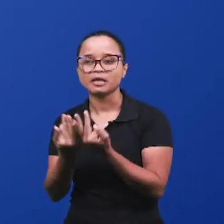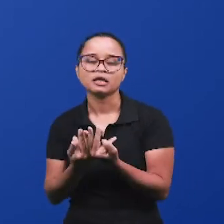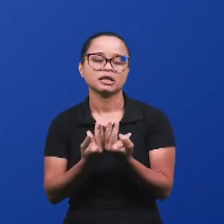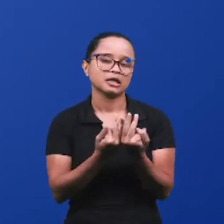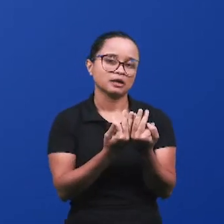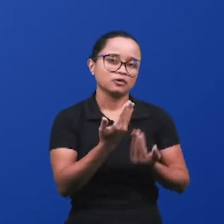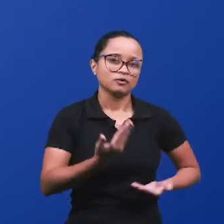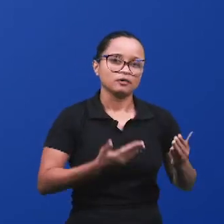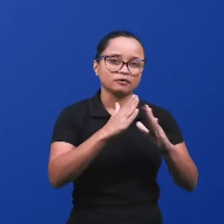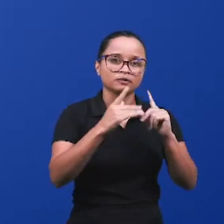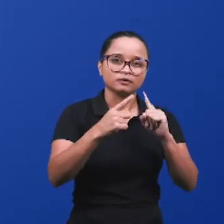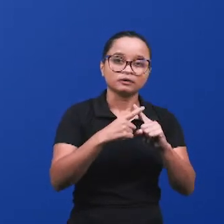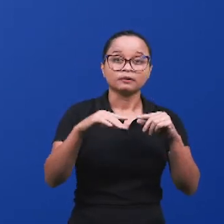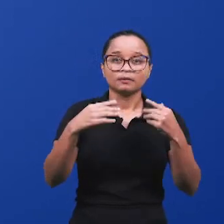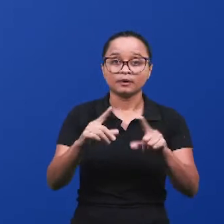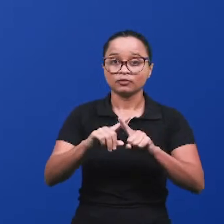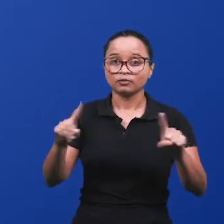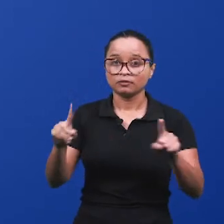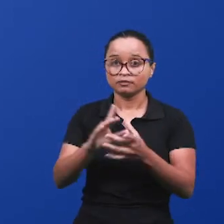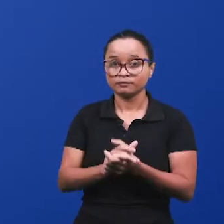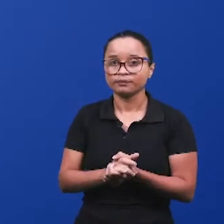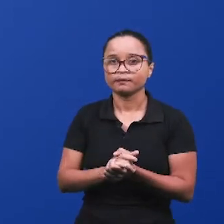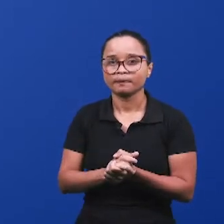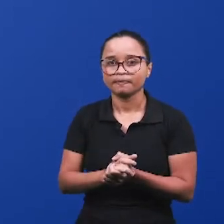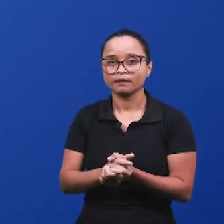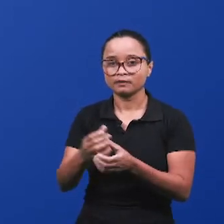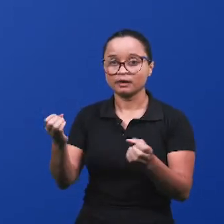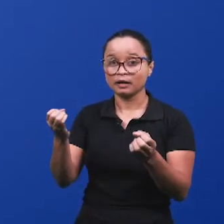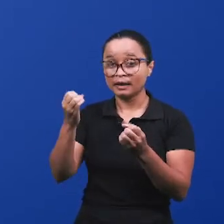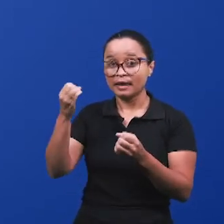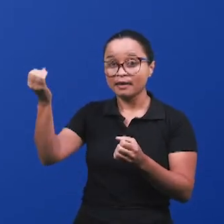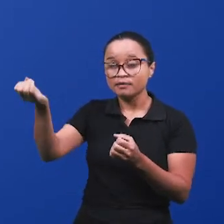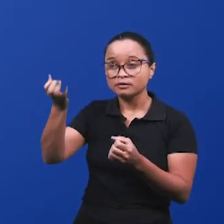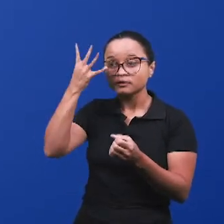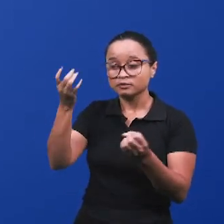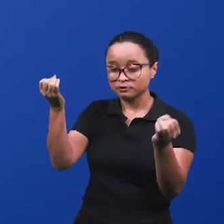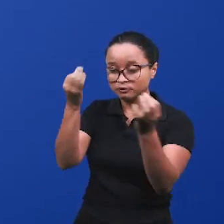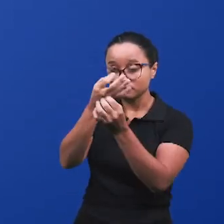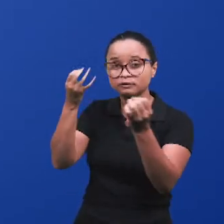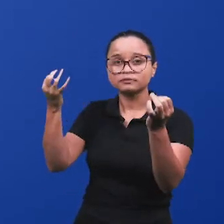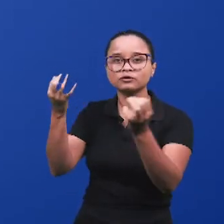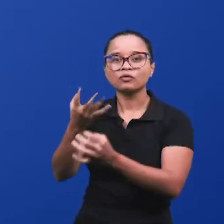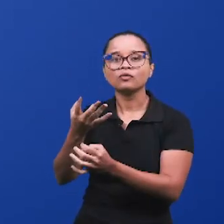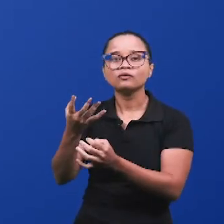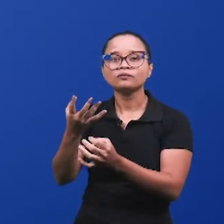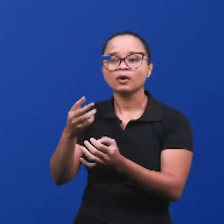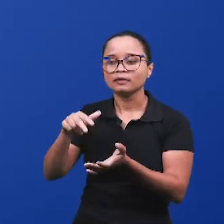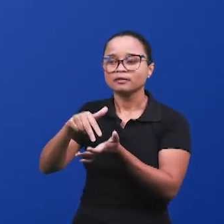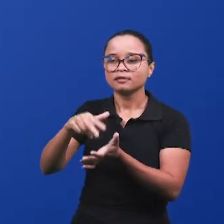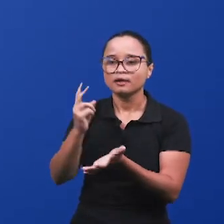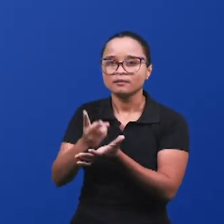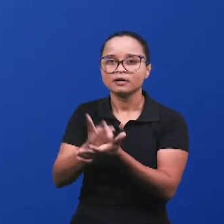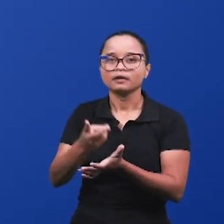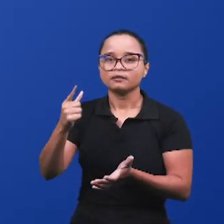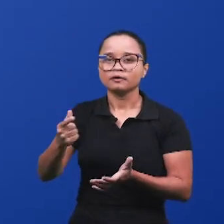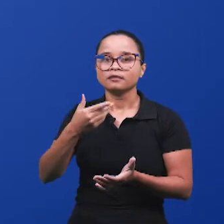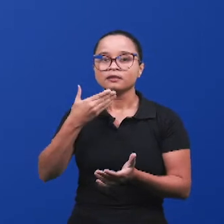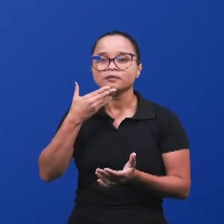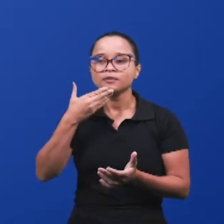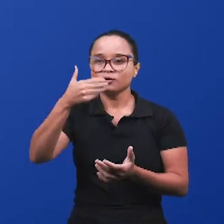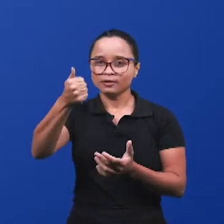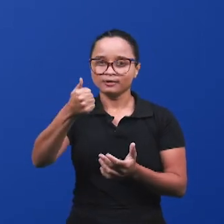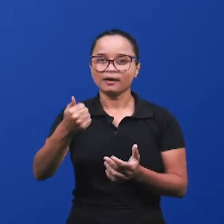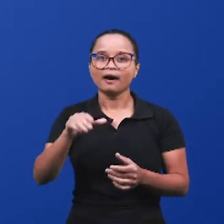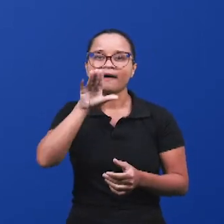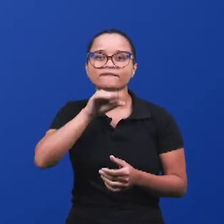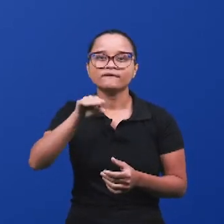da igreja. E o Senhor revelou que através das glorificações que o Aleph fizesse, ele estaria curando essas dificuldades e melhorando